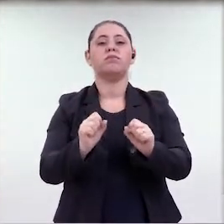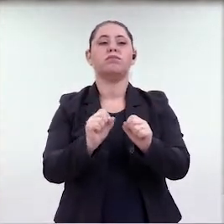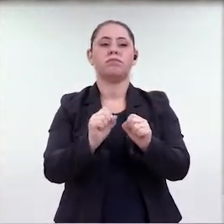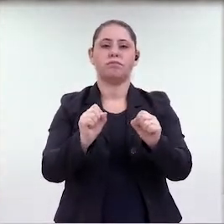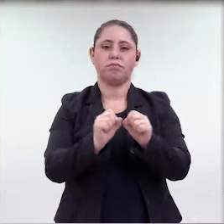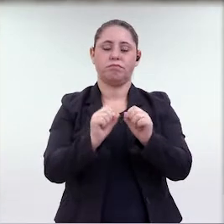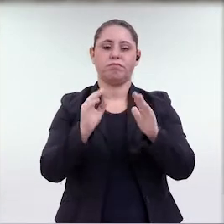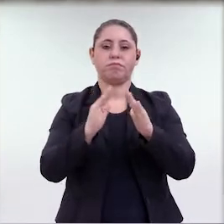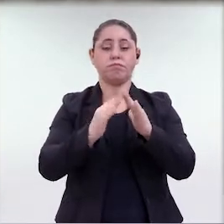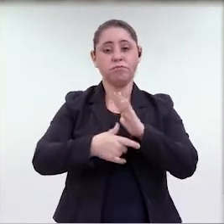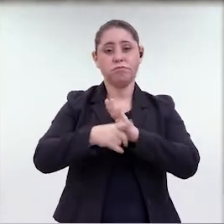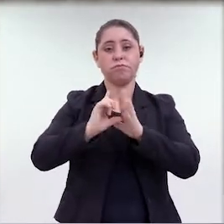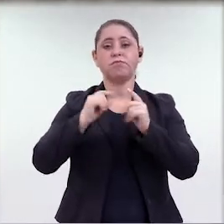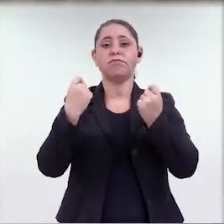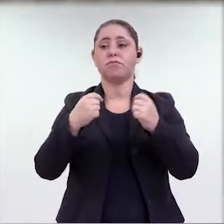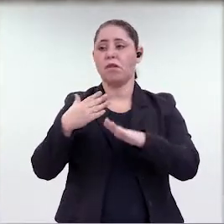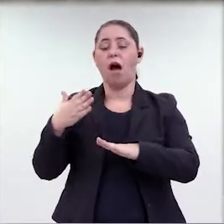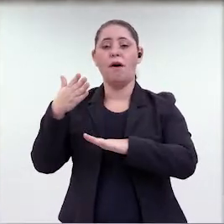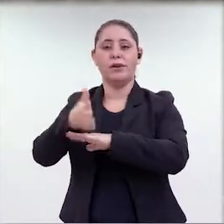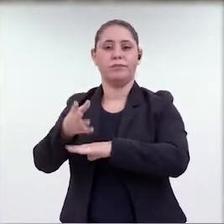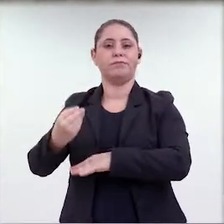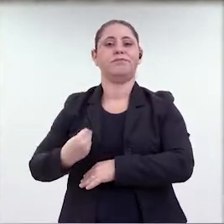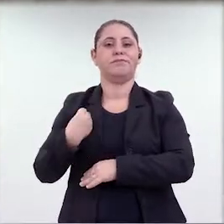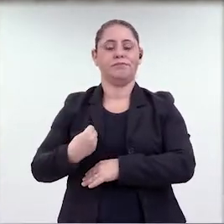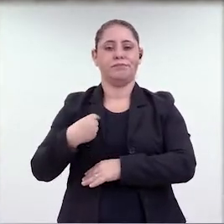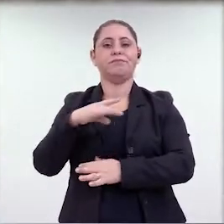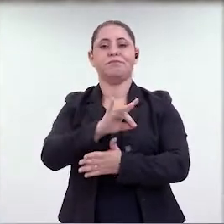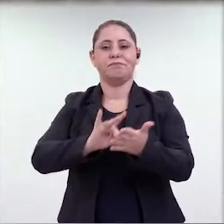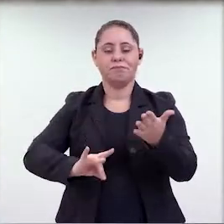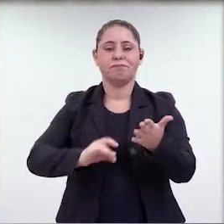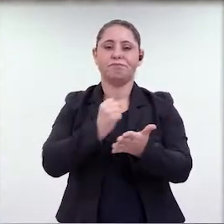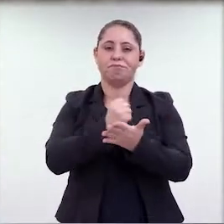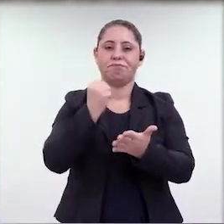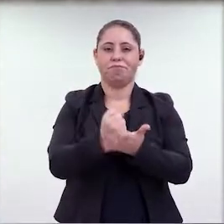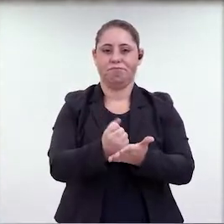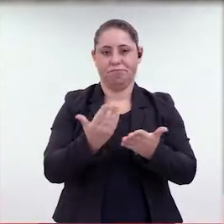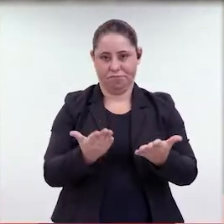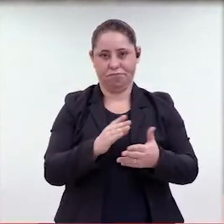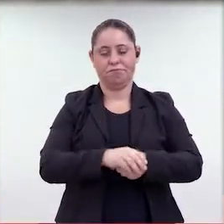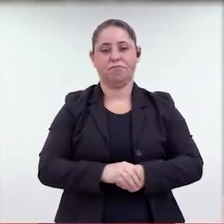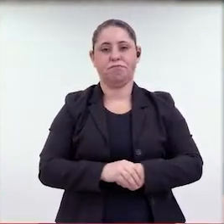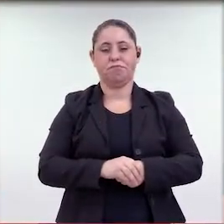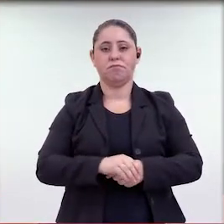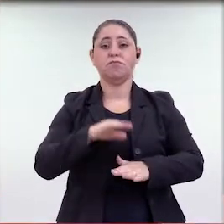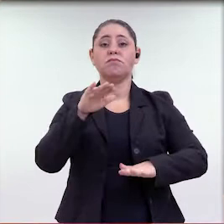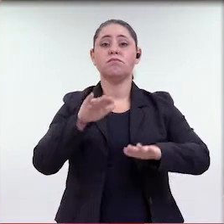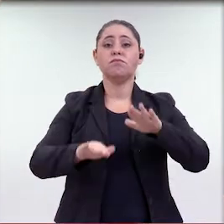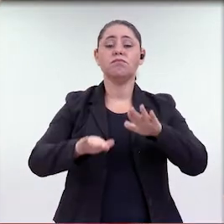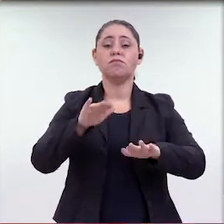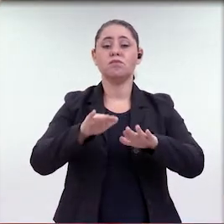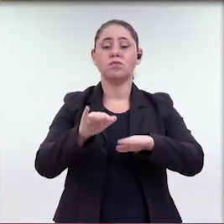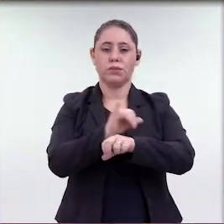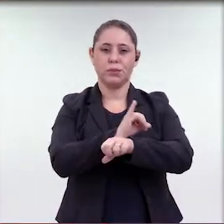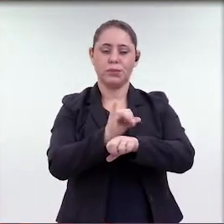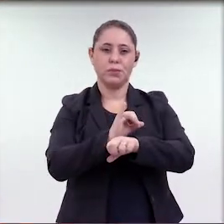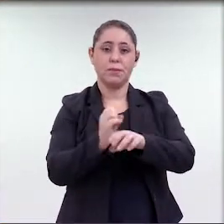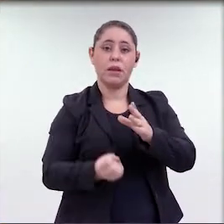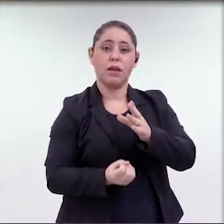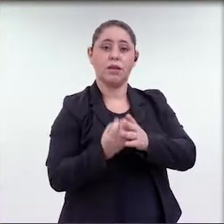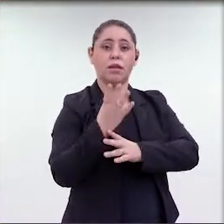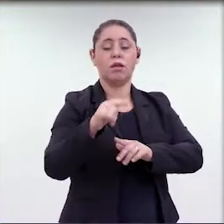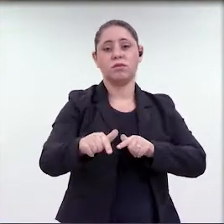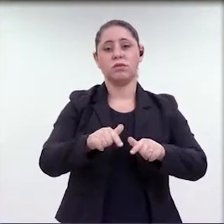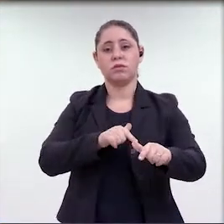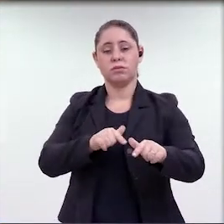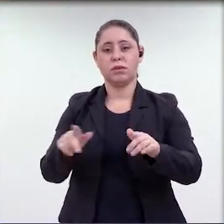fazer isso de casa. Antes você tinha que ir lá pessoalmente para fazer esse registro. Então, algumas alternativas foram